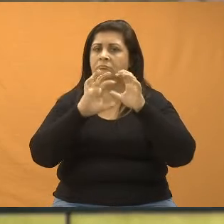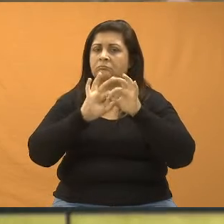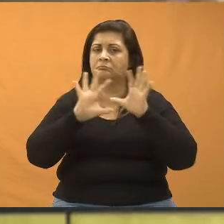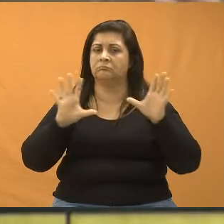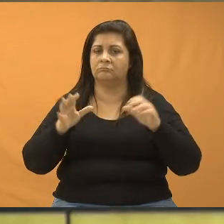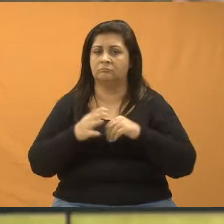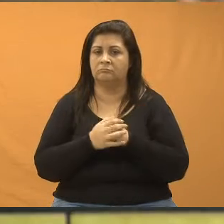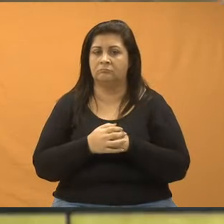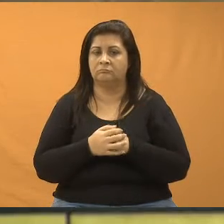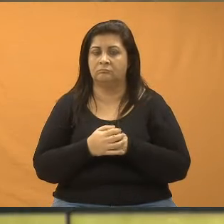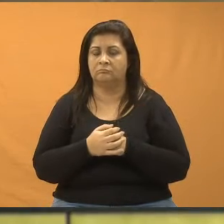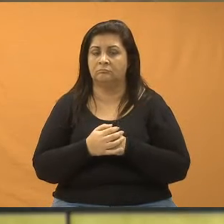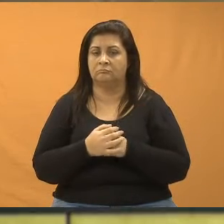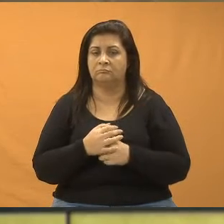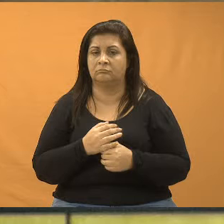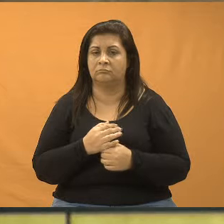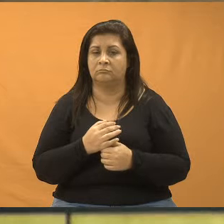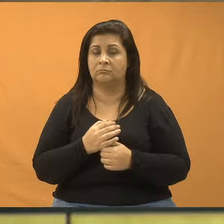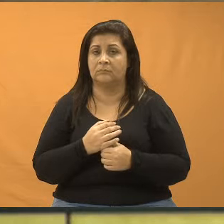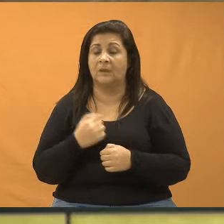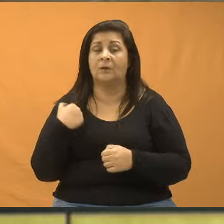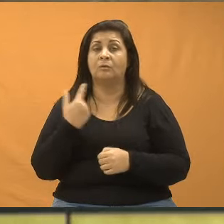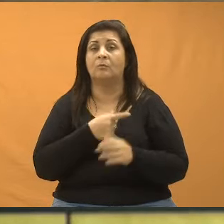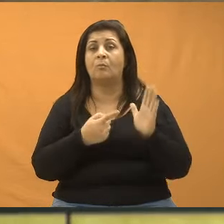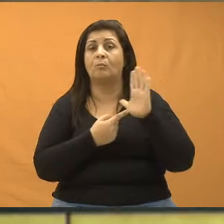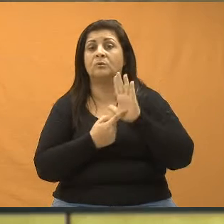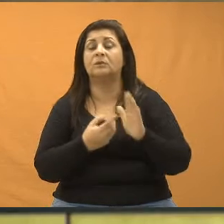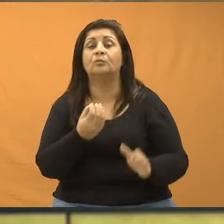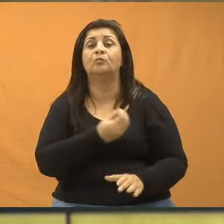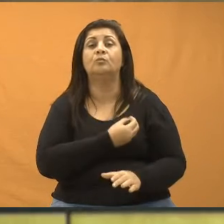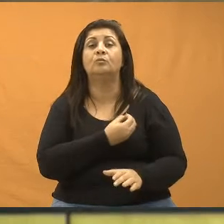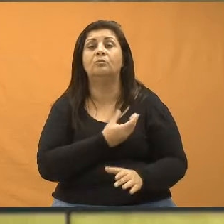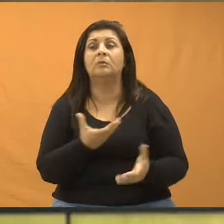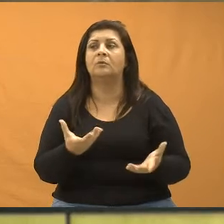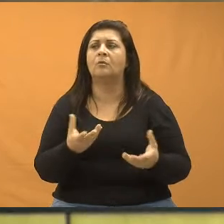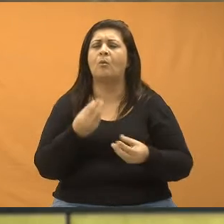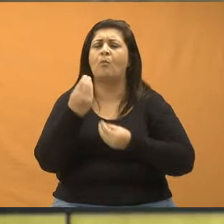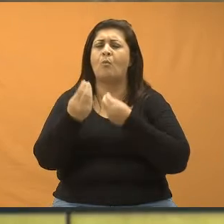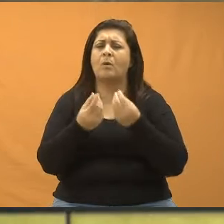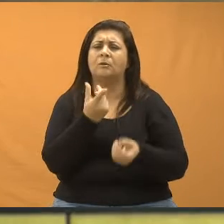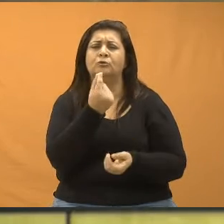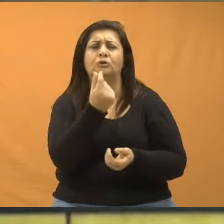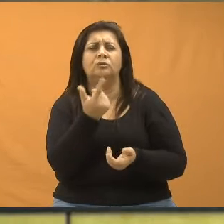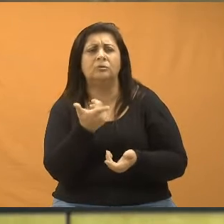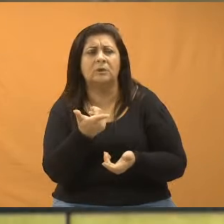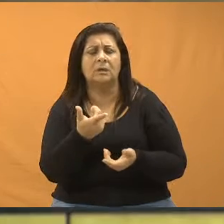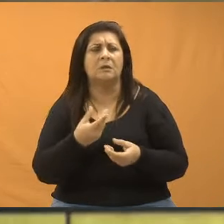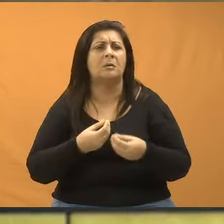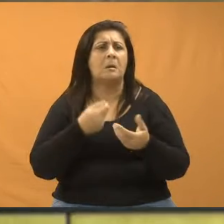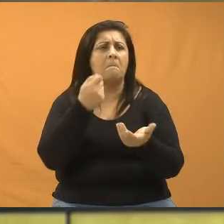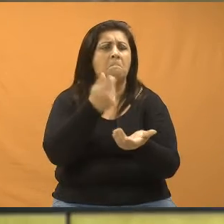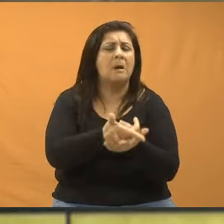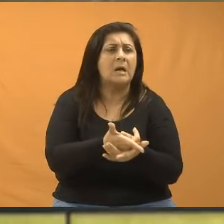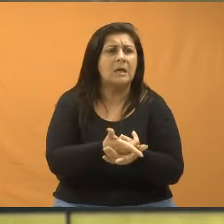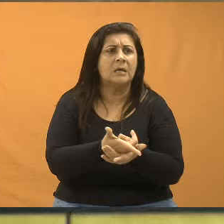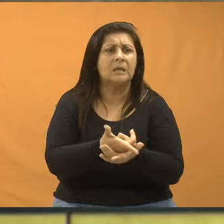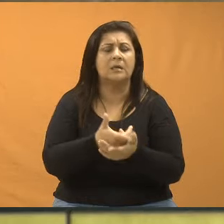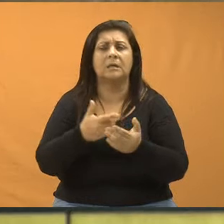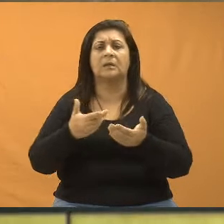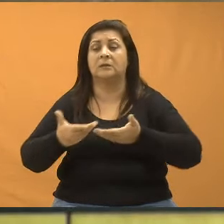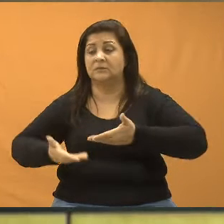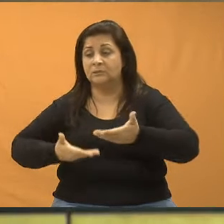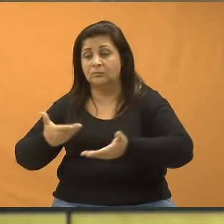nós tragamos aqui números, né, de repasse, de atendimentos, né, de